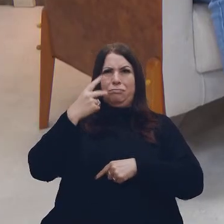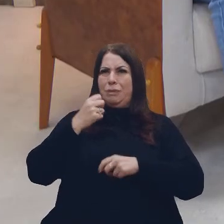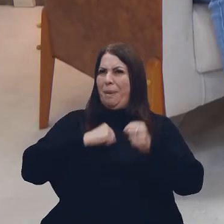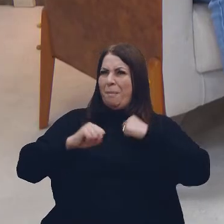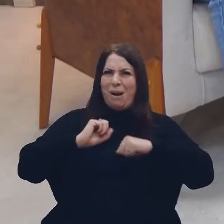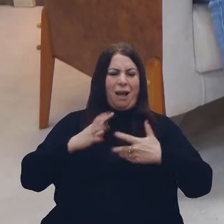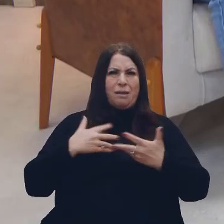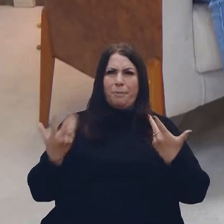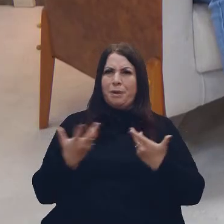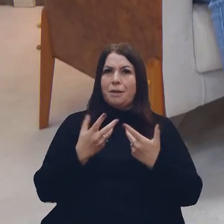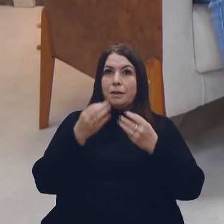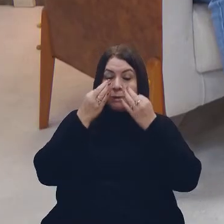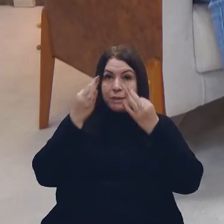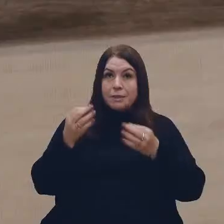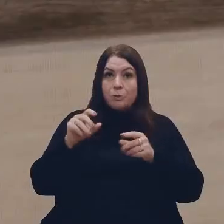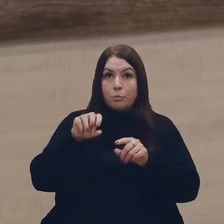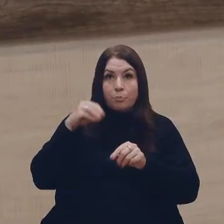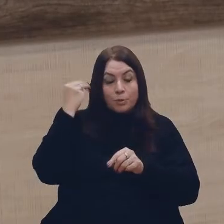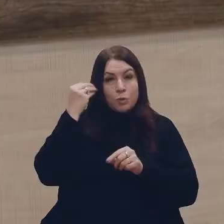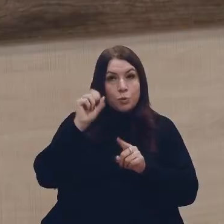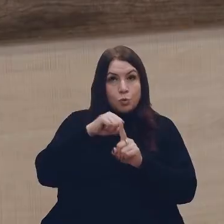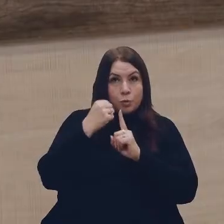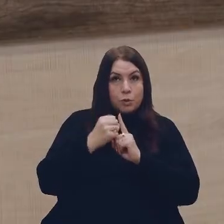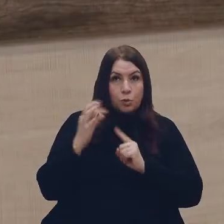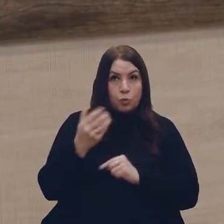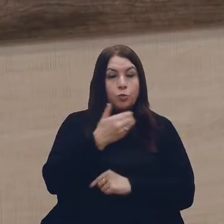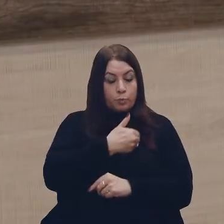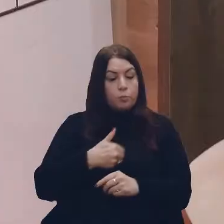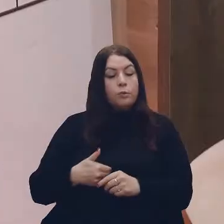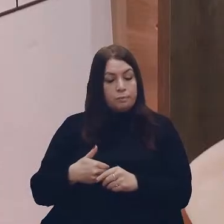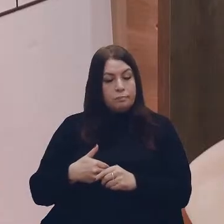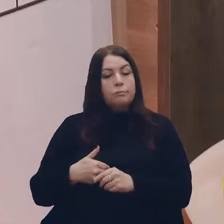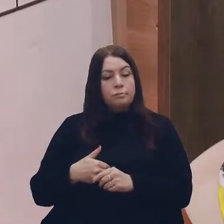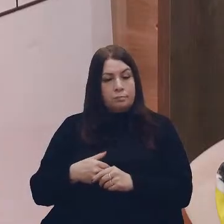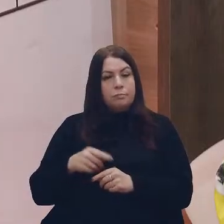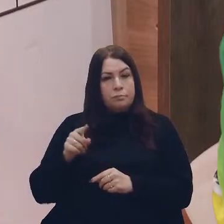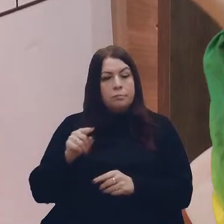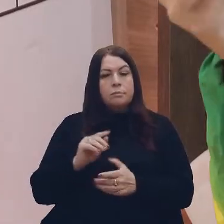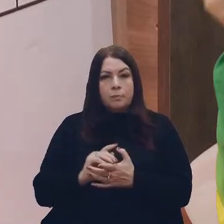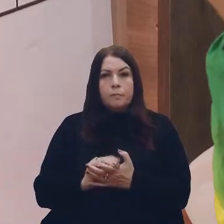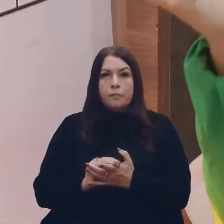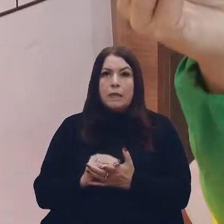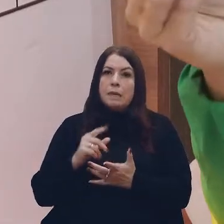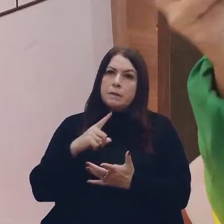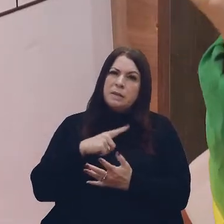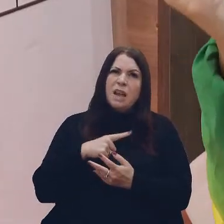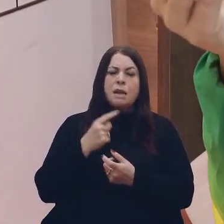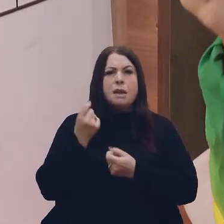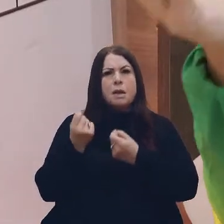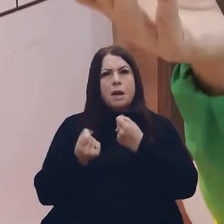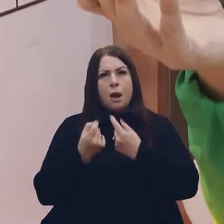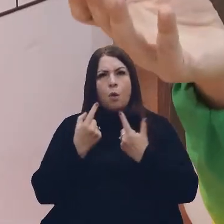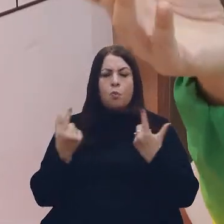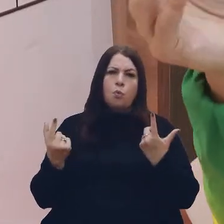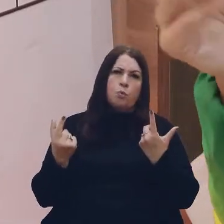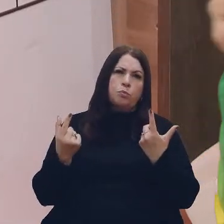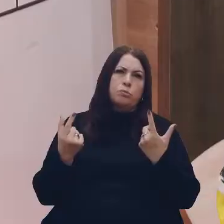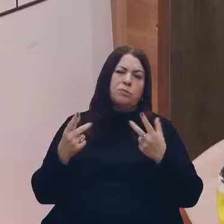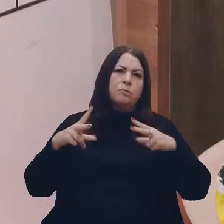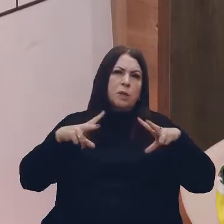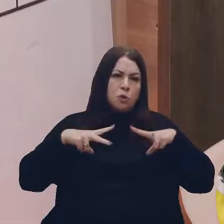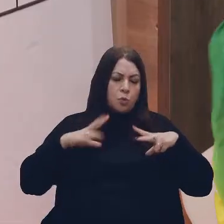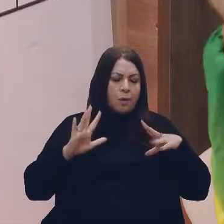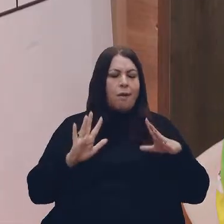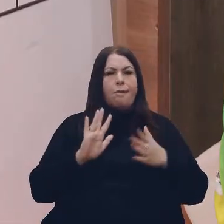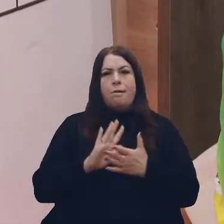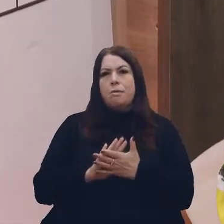de atenção psicossocial, todos públicos? Todos públicos, todos públicos. Existe alguns privados,